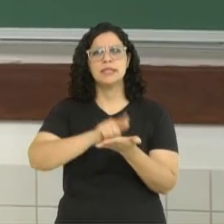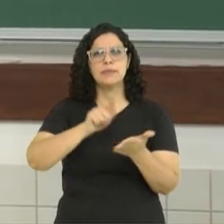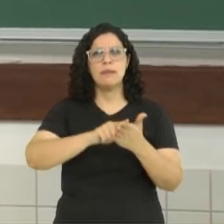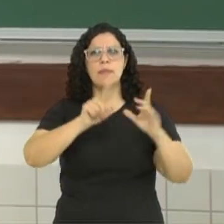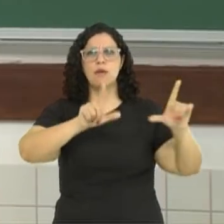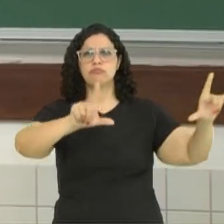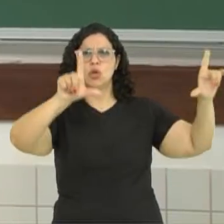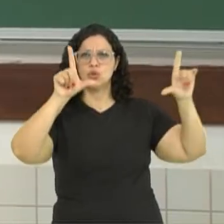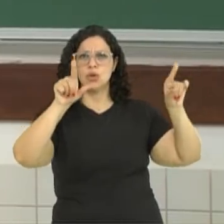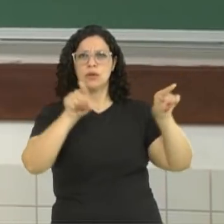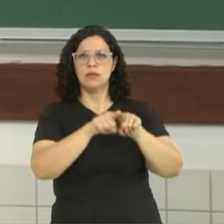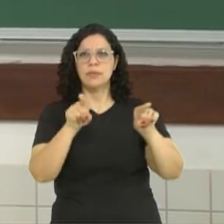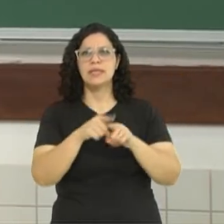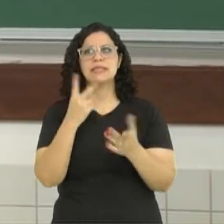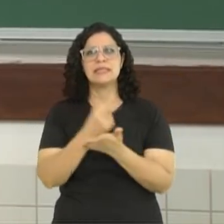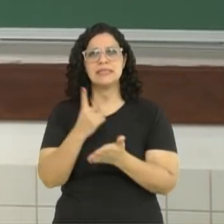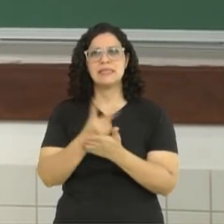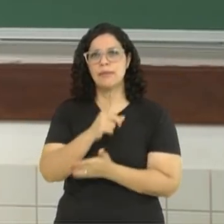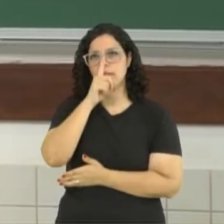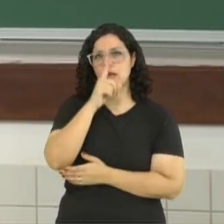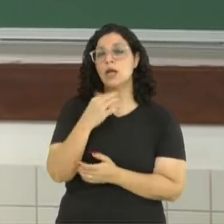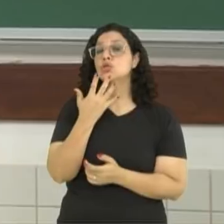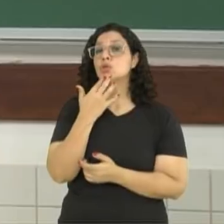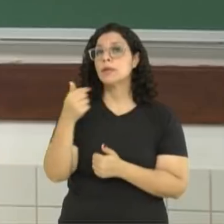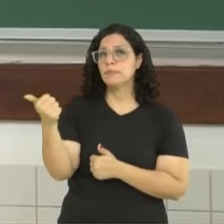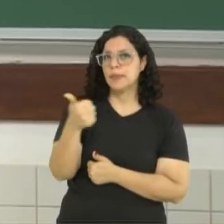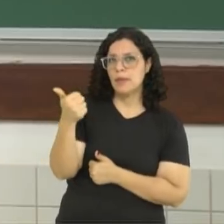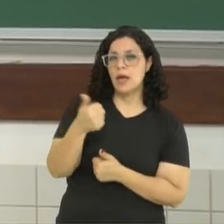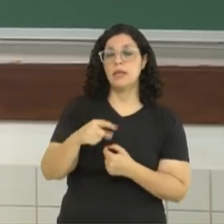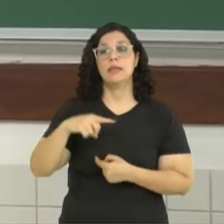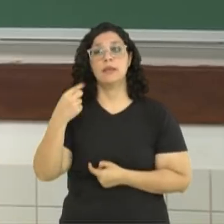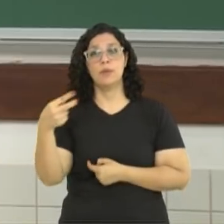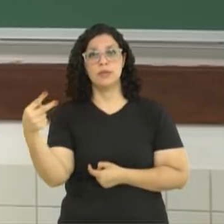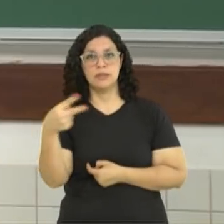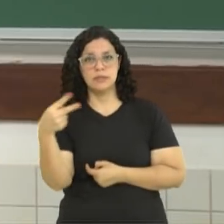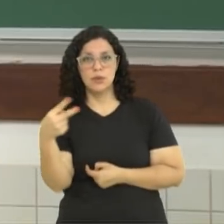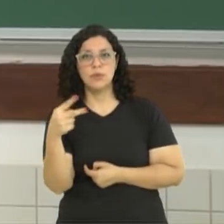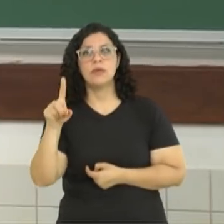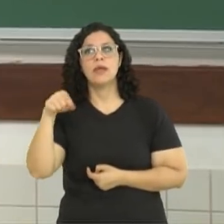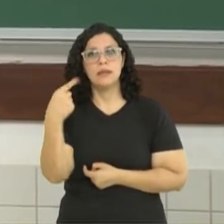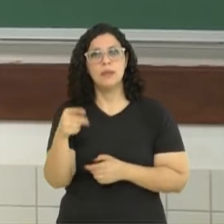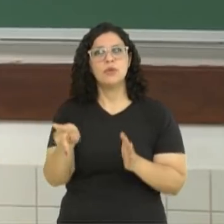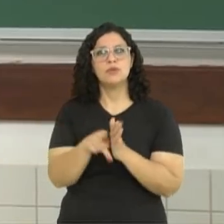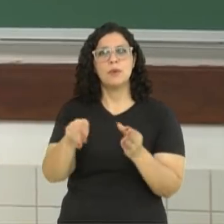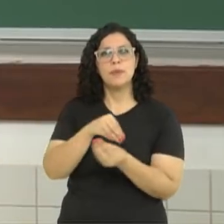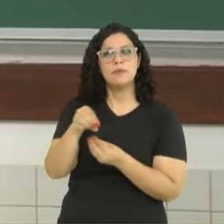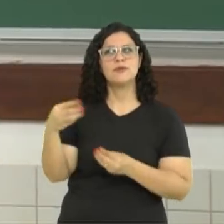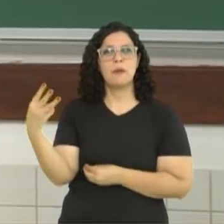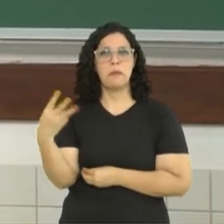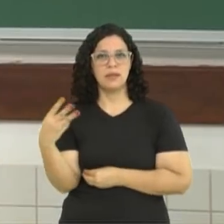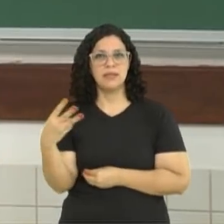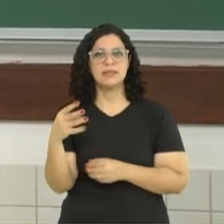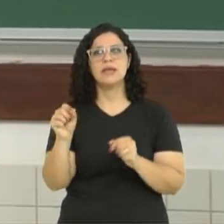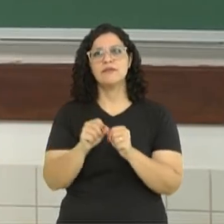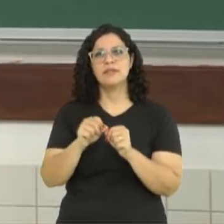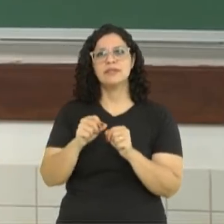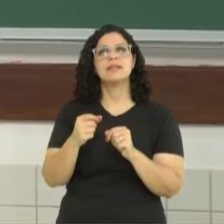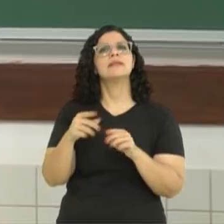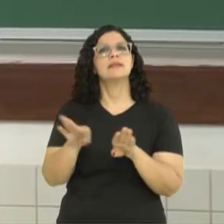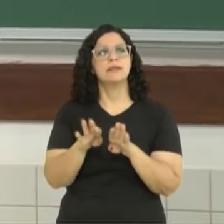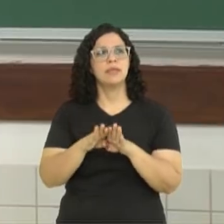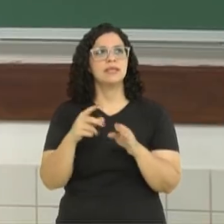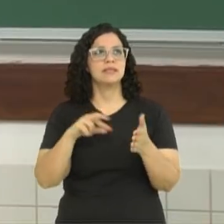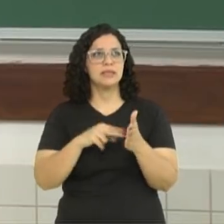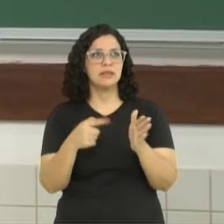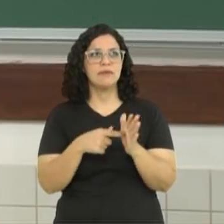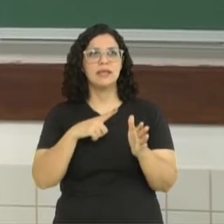outdoors, sempre vai passar as cores primárias primeiro, depois vai vir as cores secundárias fazendo as misturas, para depois surgir as terciárias, que